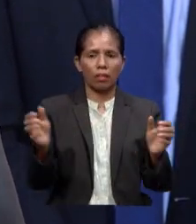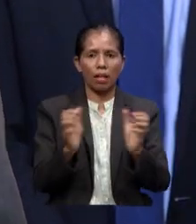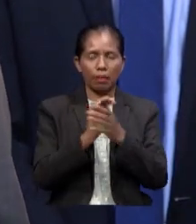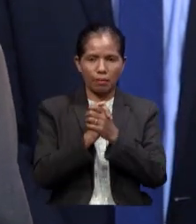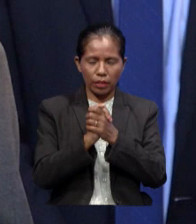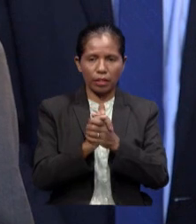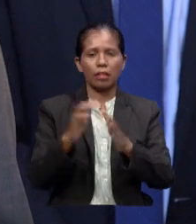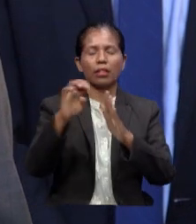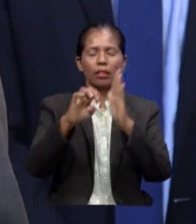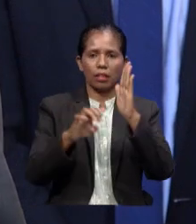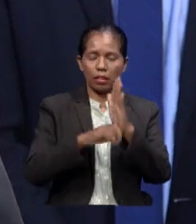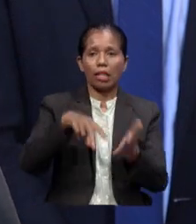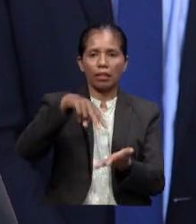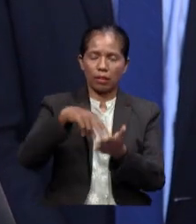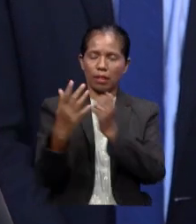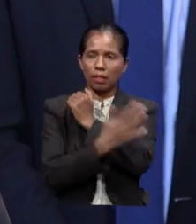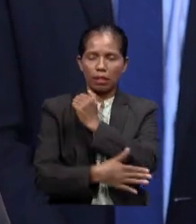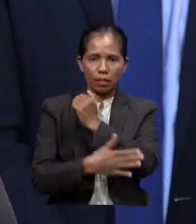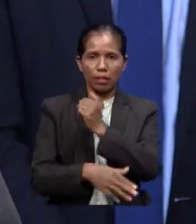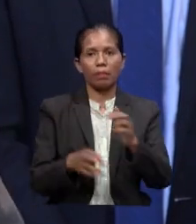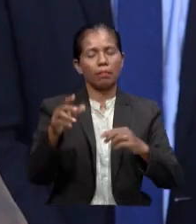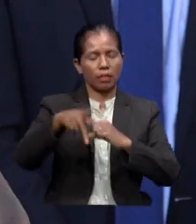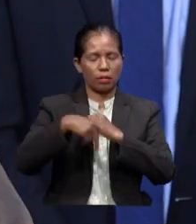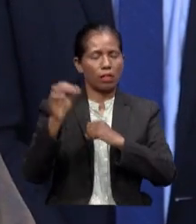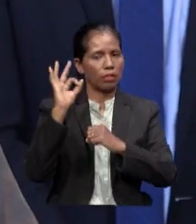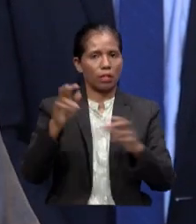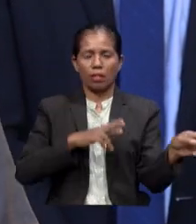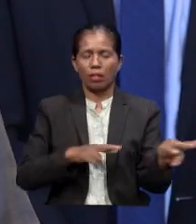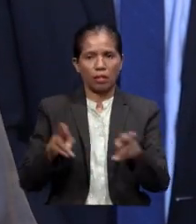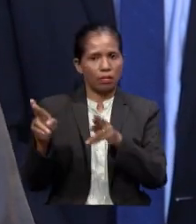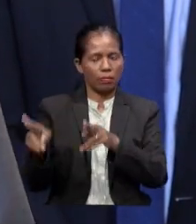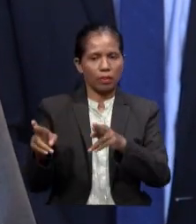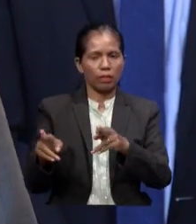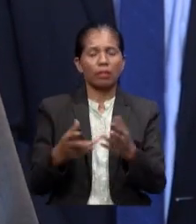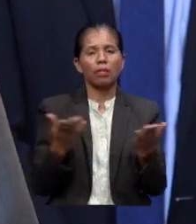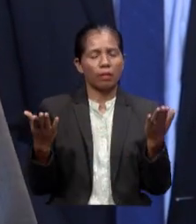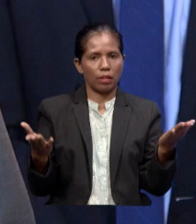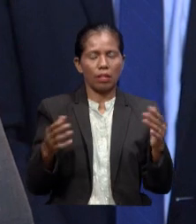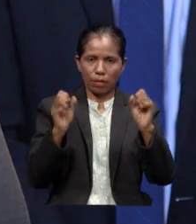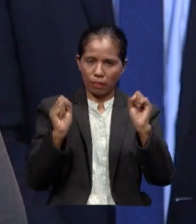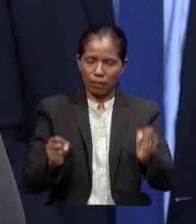para a Tuharinação, eu tenho pronto uma solução de novidade que é bela,